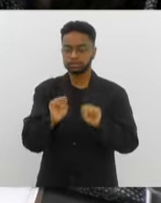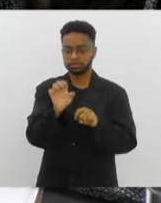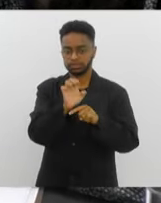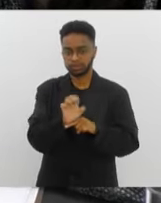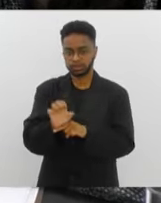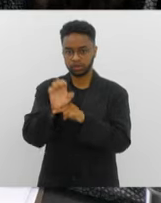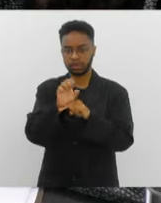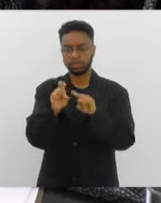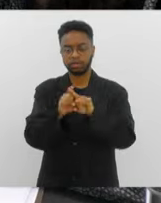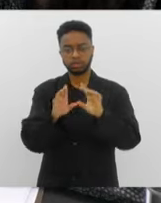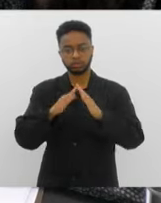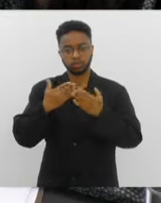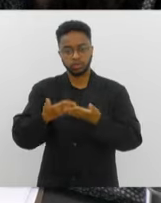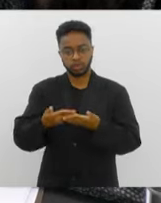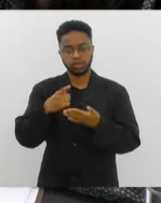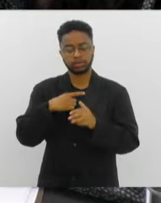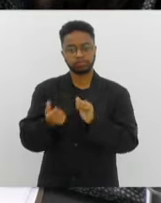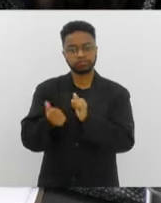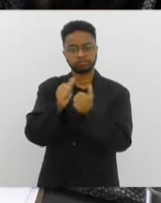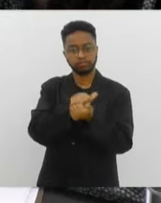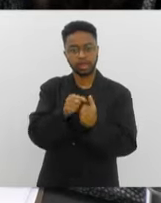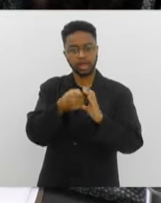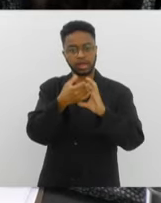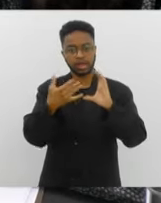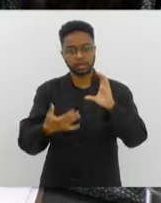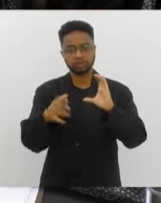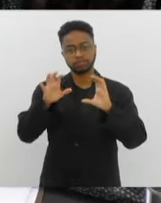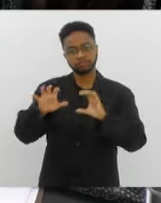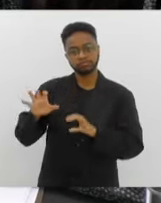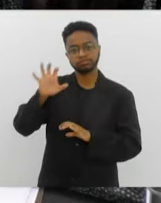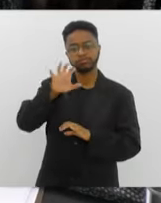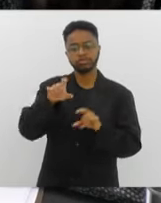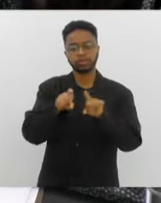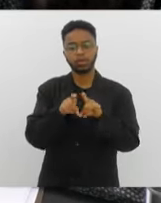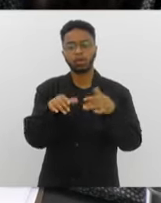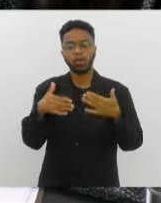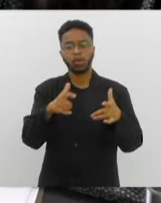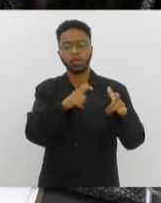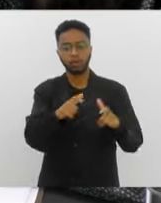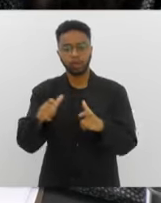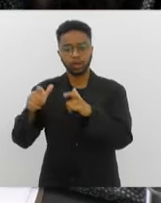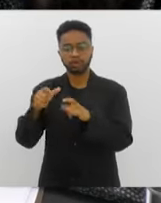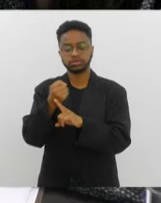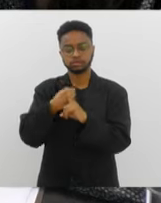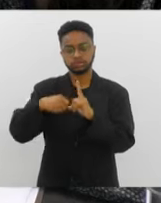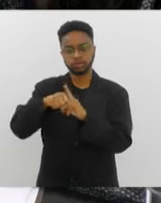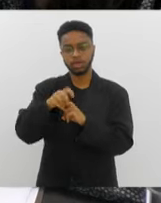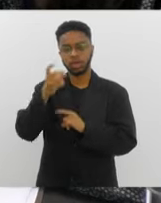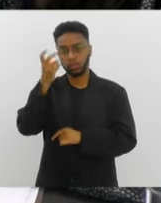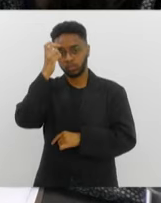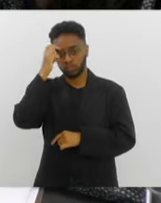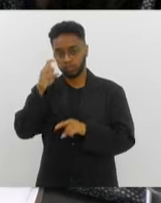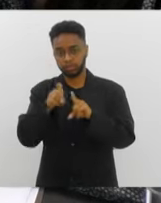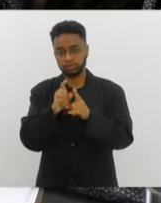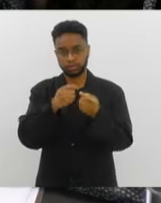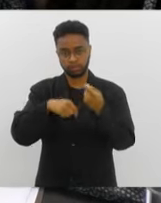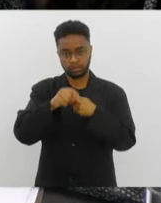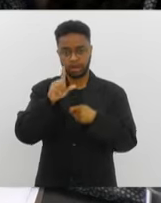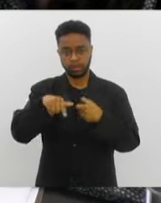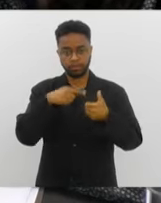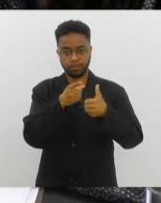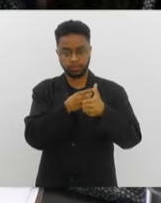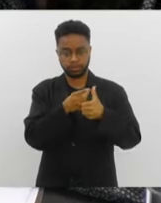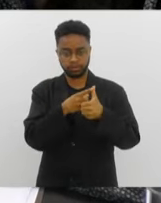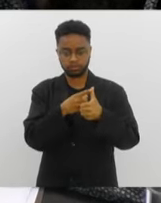escola, adaptando-se às características regionais e locais da sociedade, da cultura e da economia. Esse é o primeiro ponto.